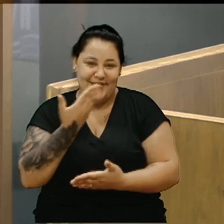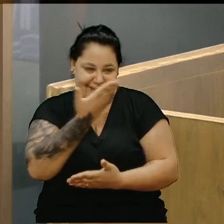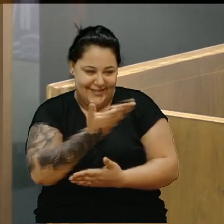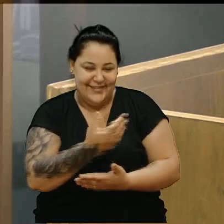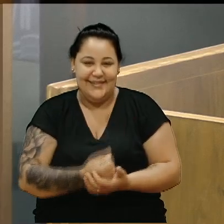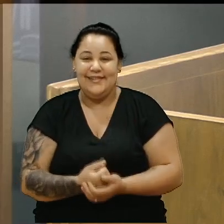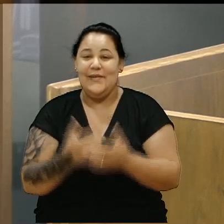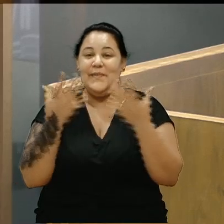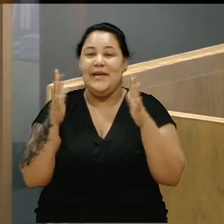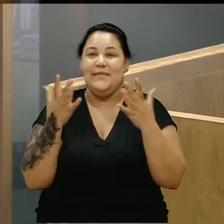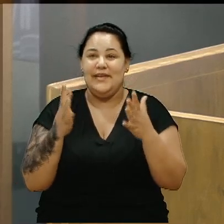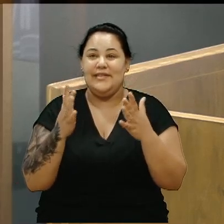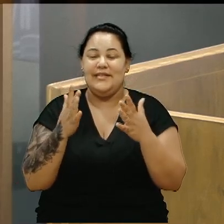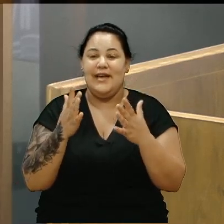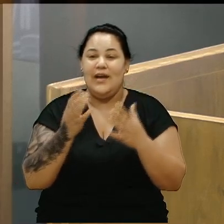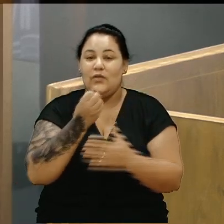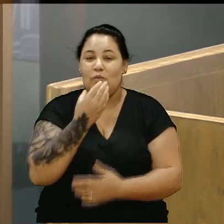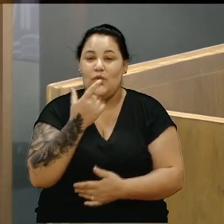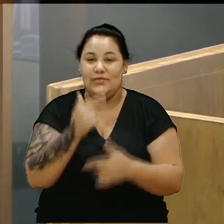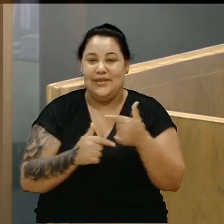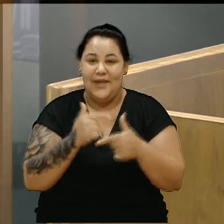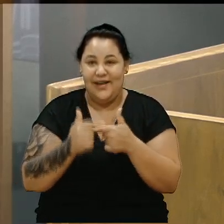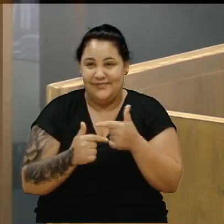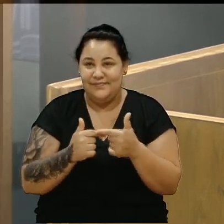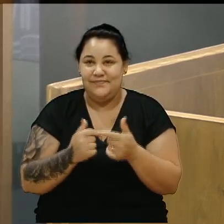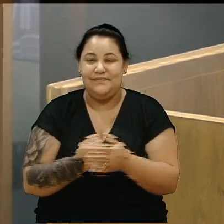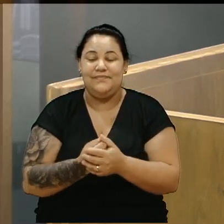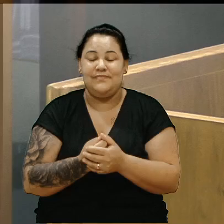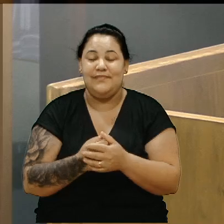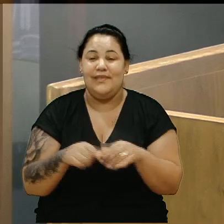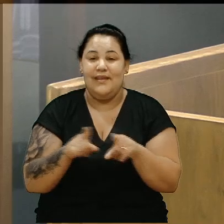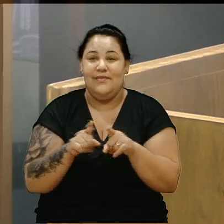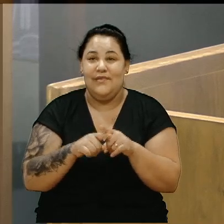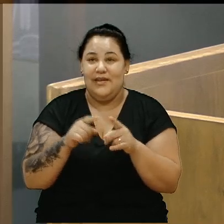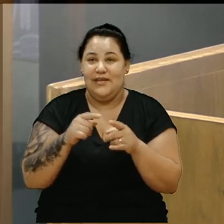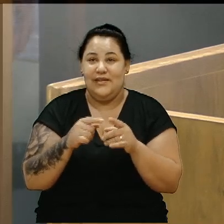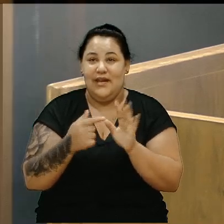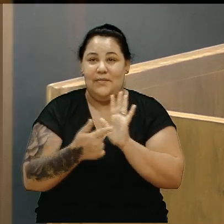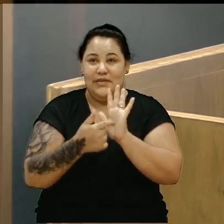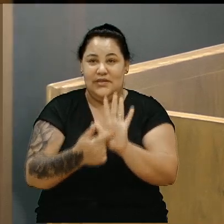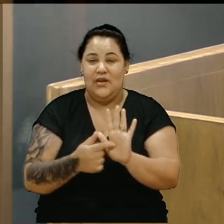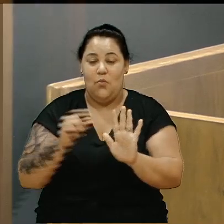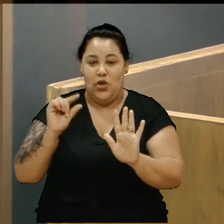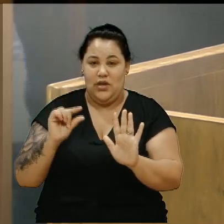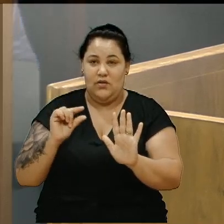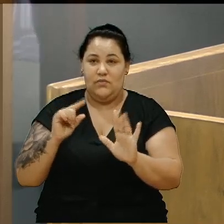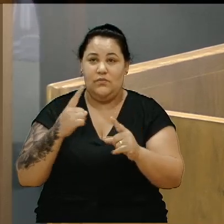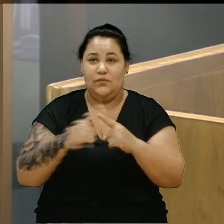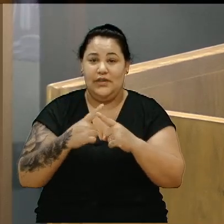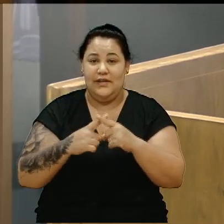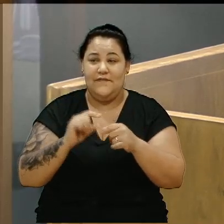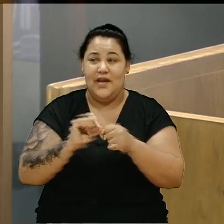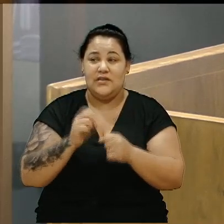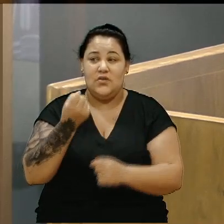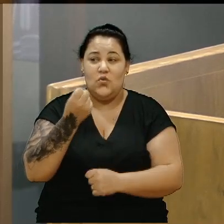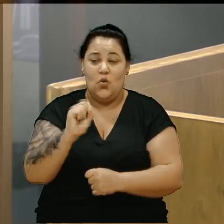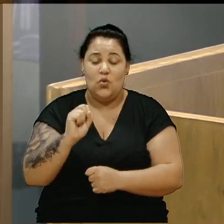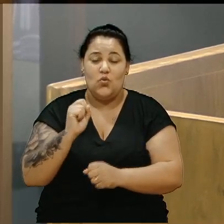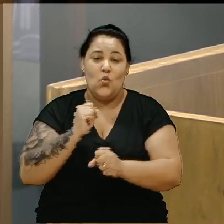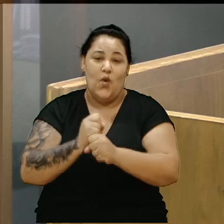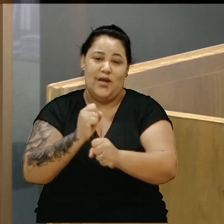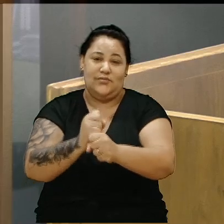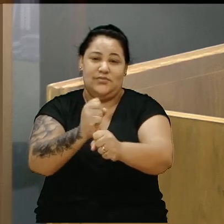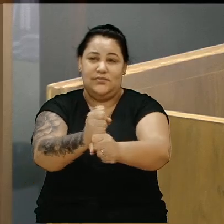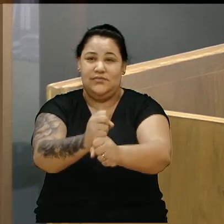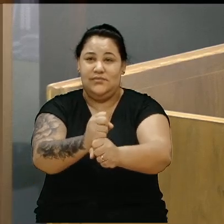parabenizar a Vossa Excelência, bons trabalhos, e de me apresentar um pouquinho, porque fazem 8 anos